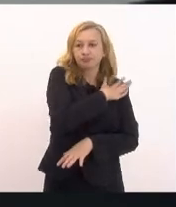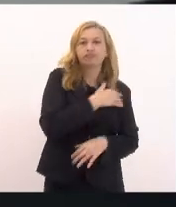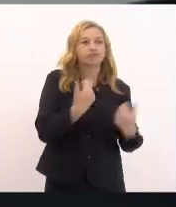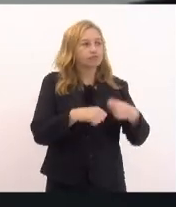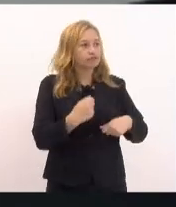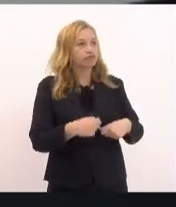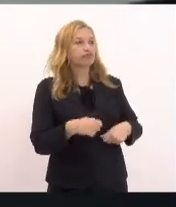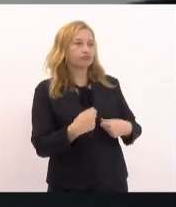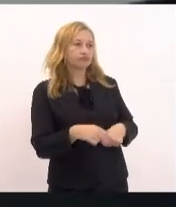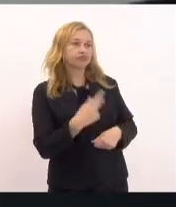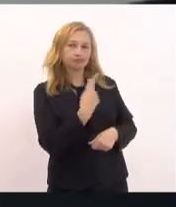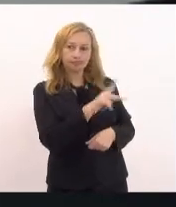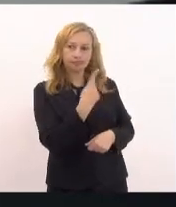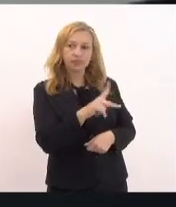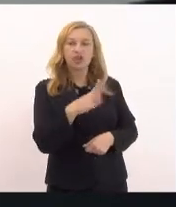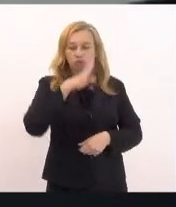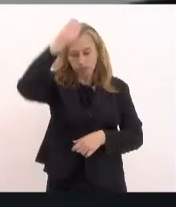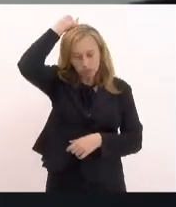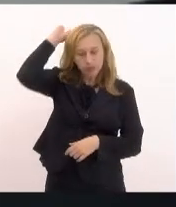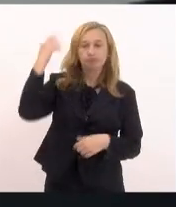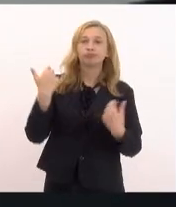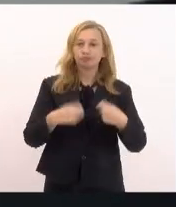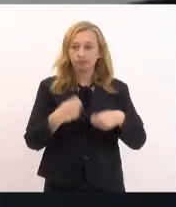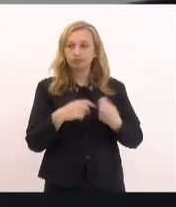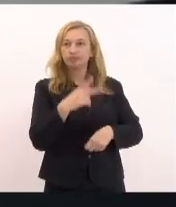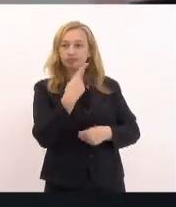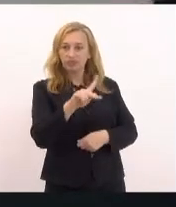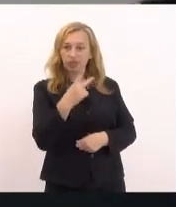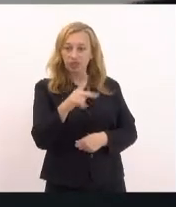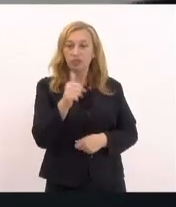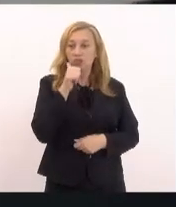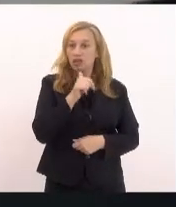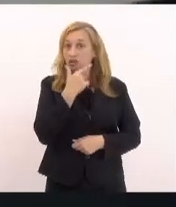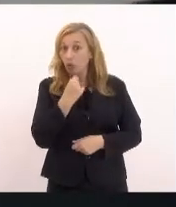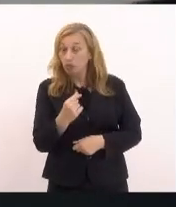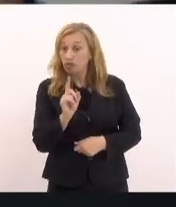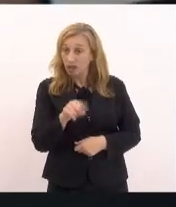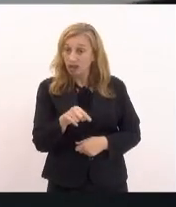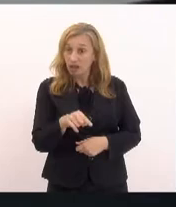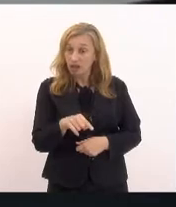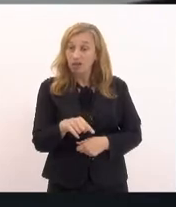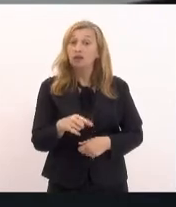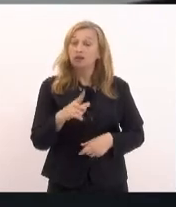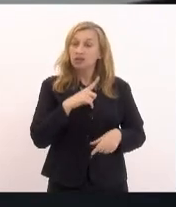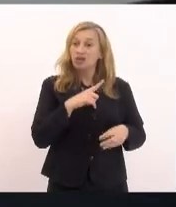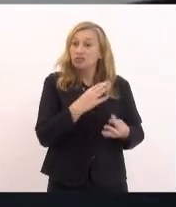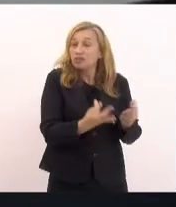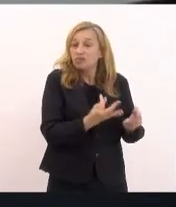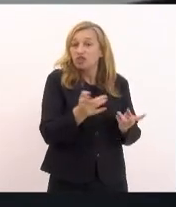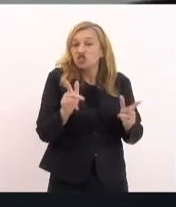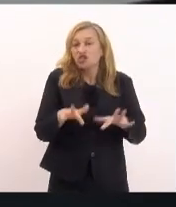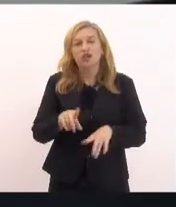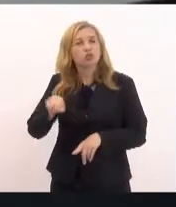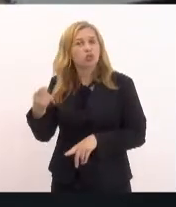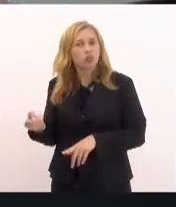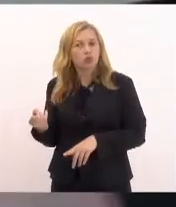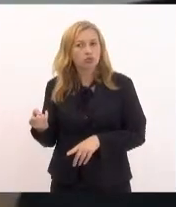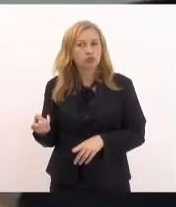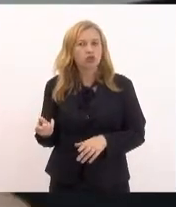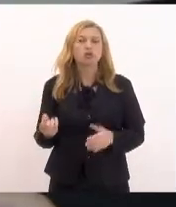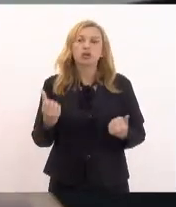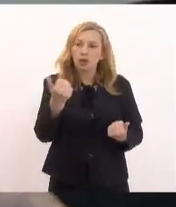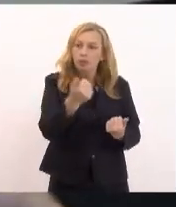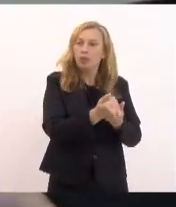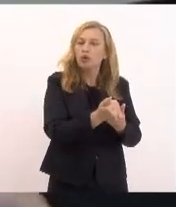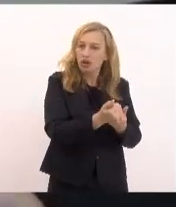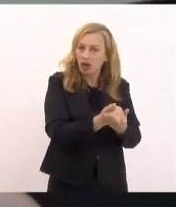deles, bombeiros, precisamos deles, deles e delas, né? Não é razoável que tenha um tratamento diferenciado. Nós apoiamos a